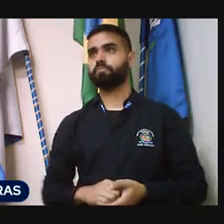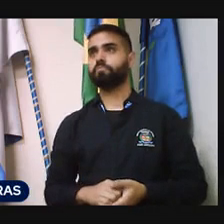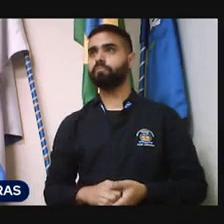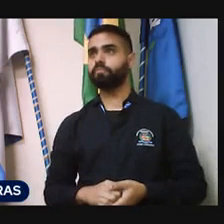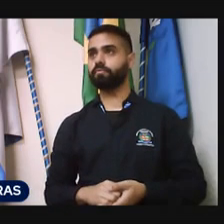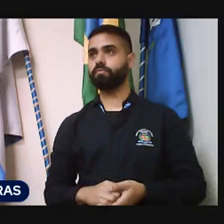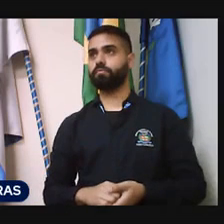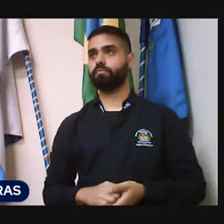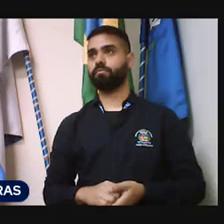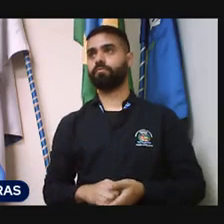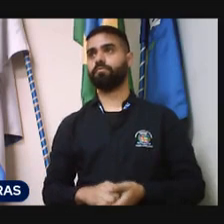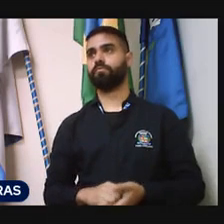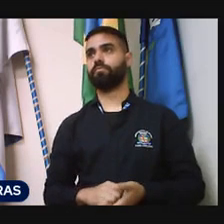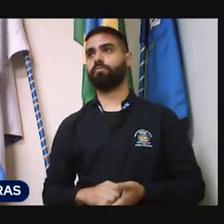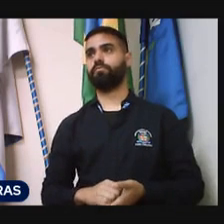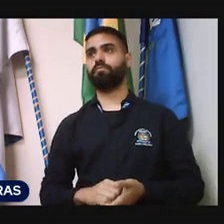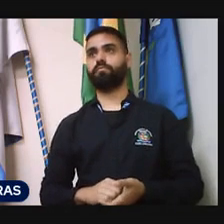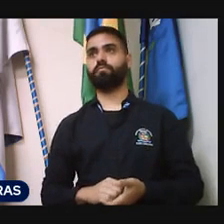favor